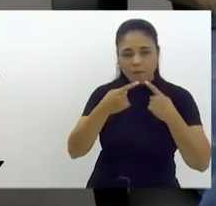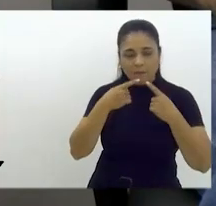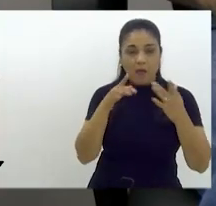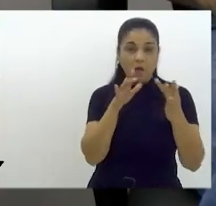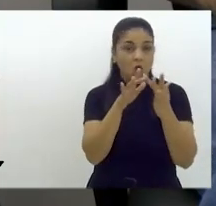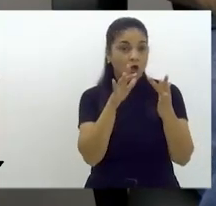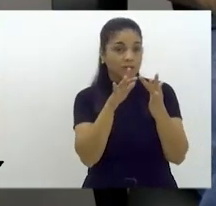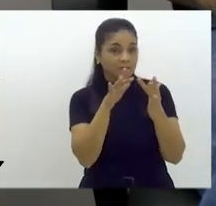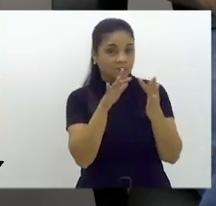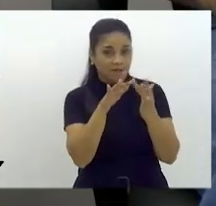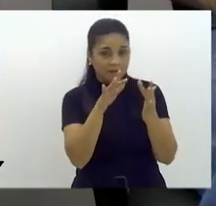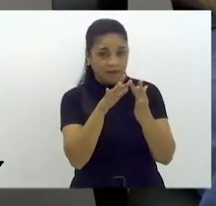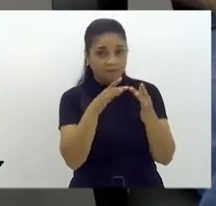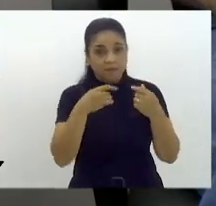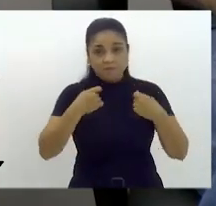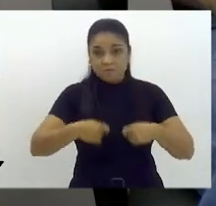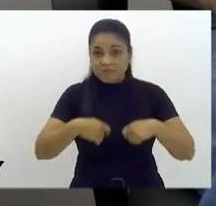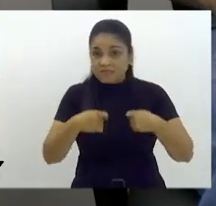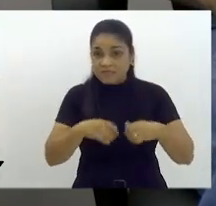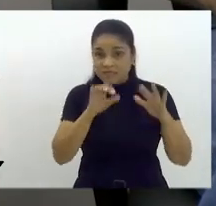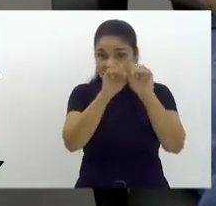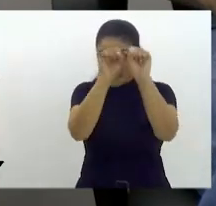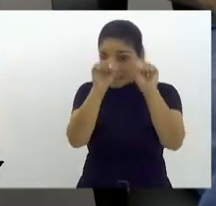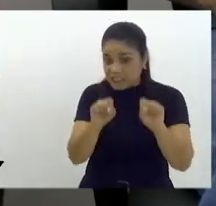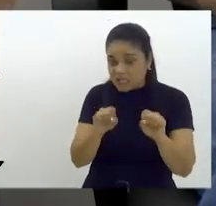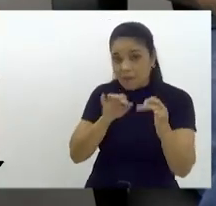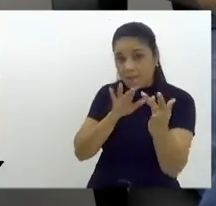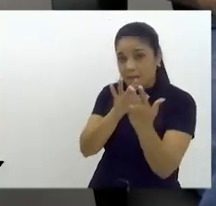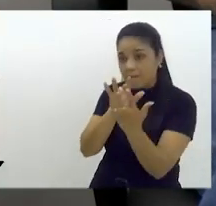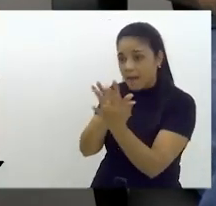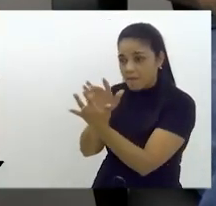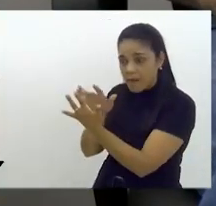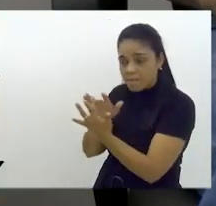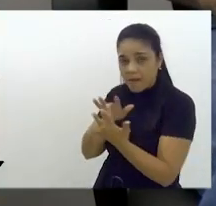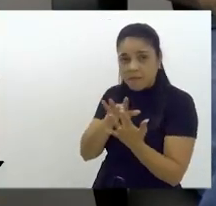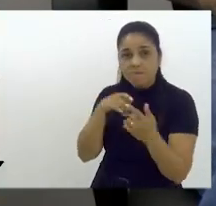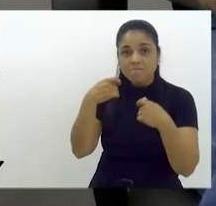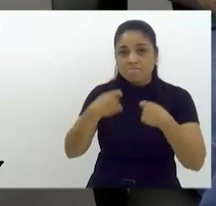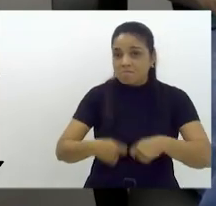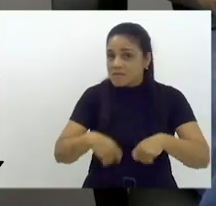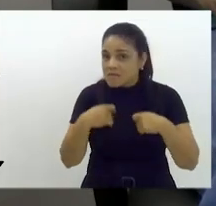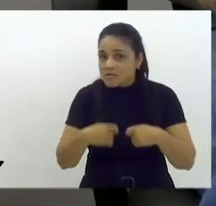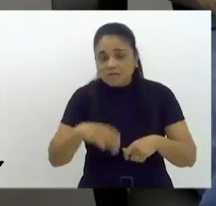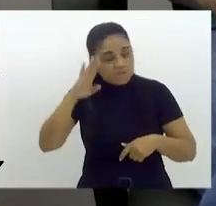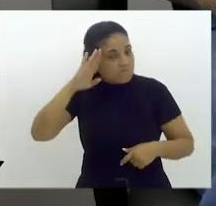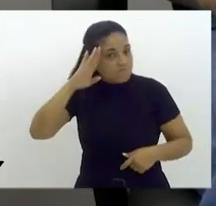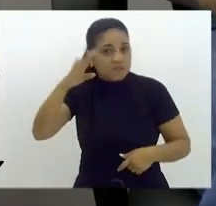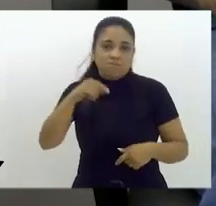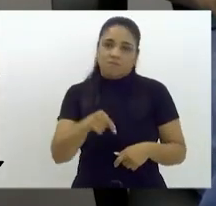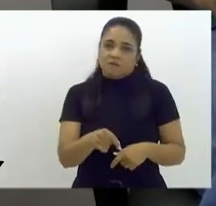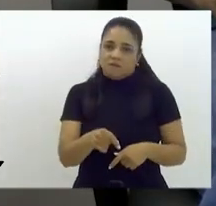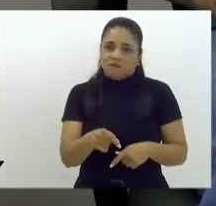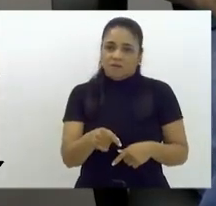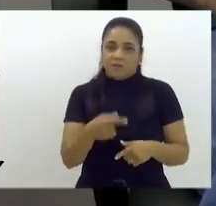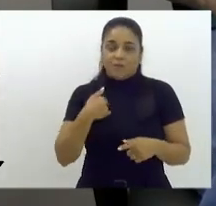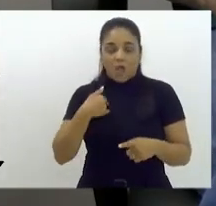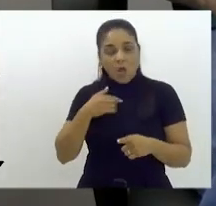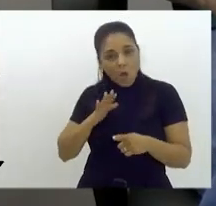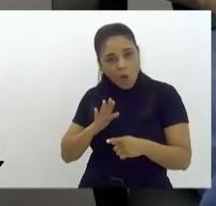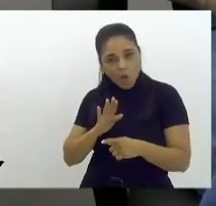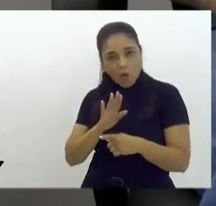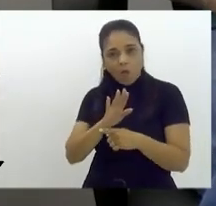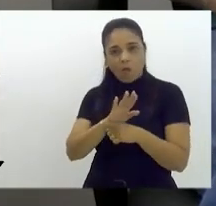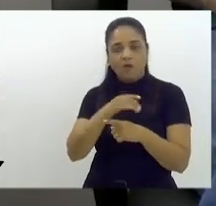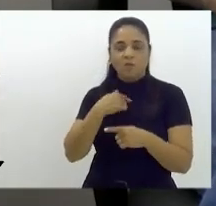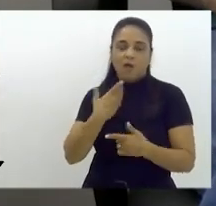mas isso precisaria ser sistêmico nós precisaríamos ter esse contato e eu auxiliei uma